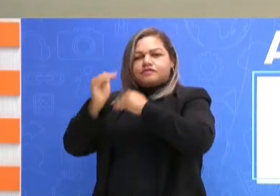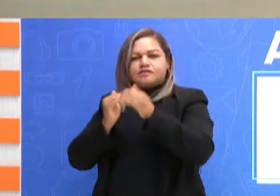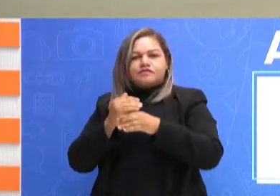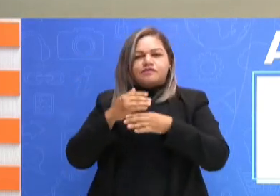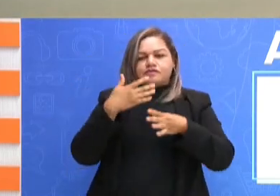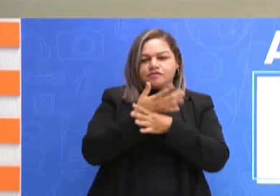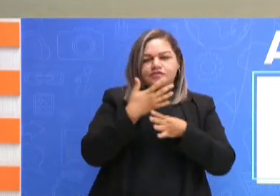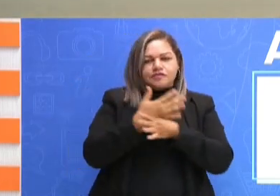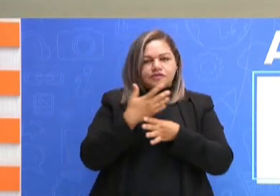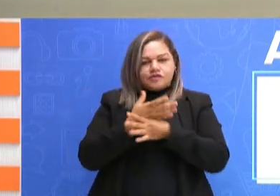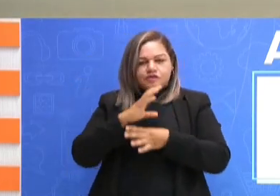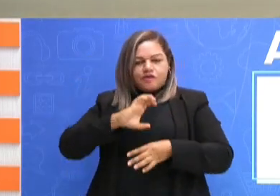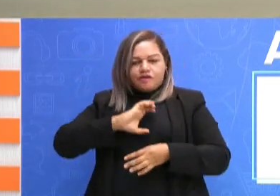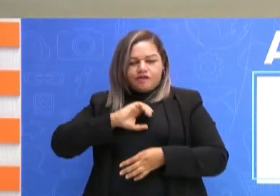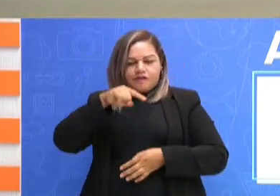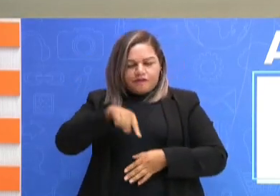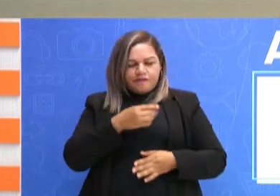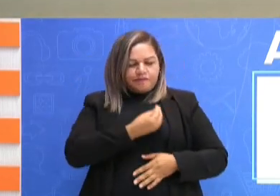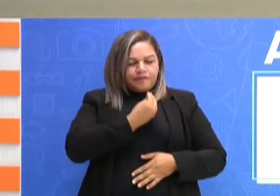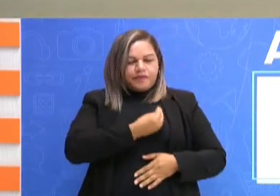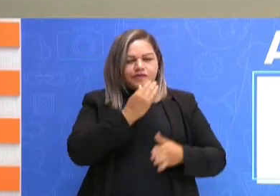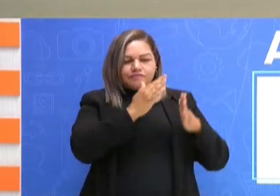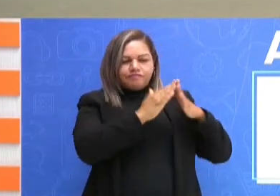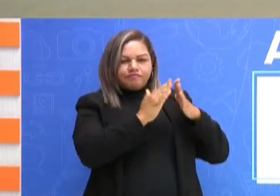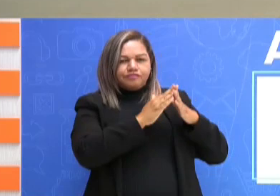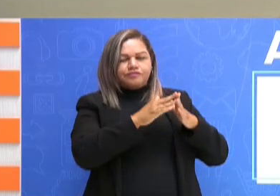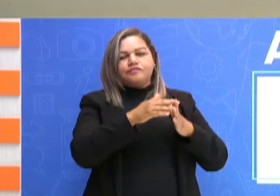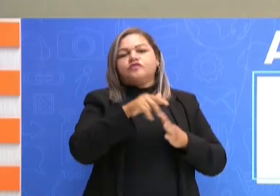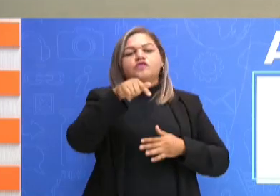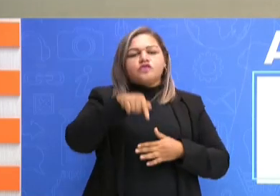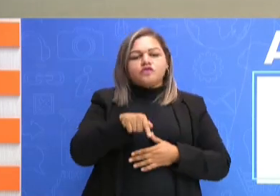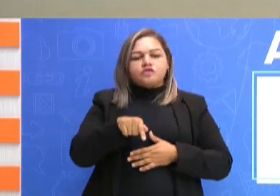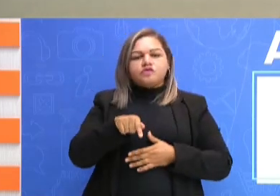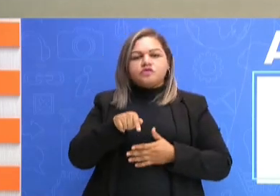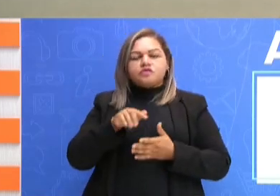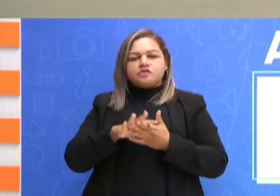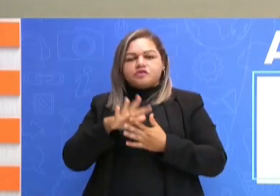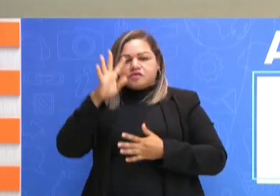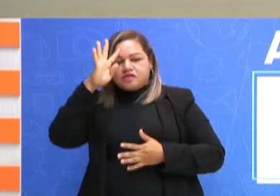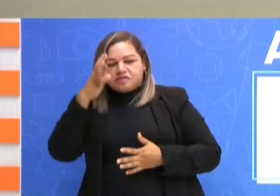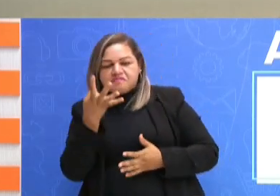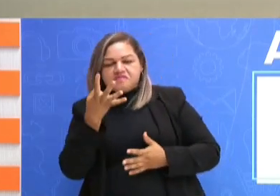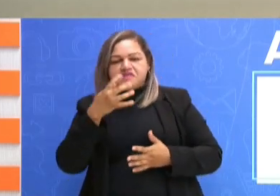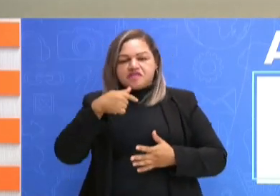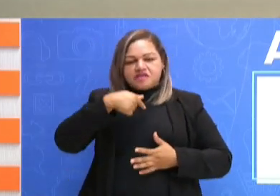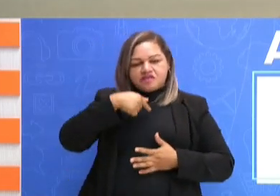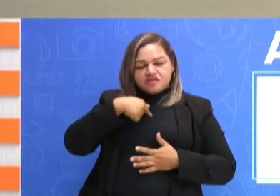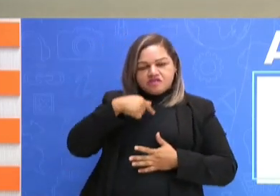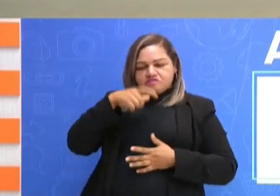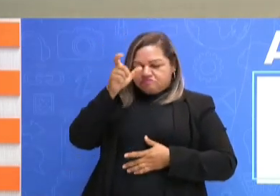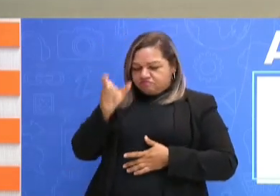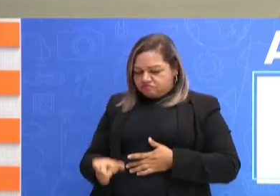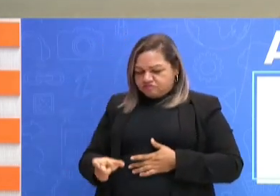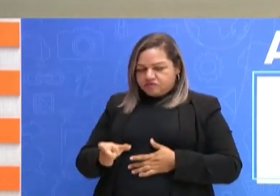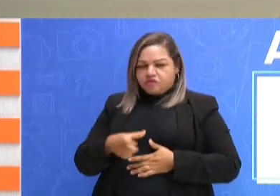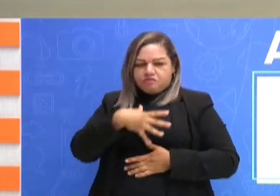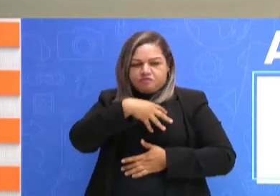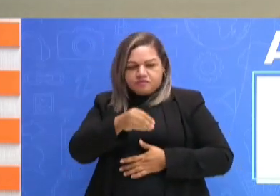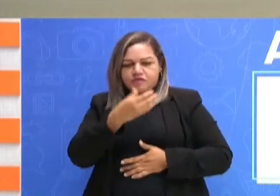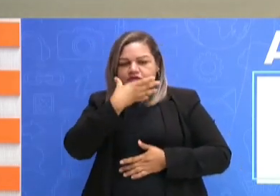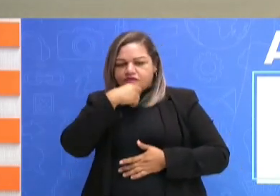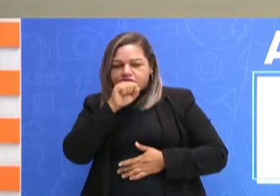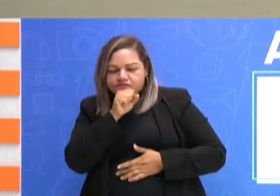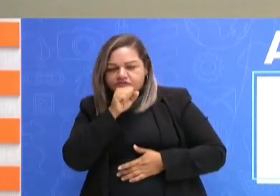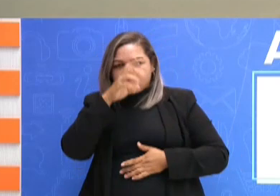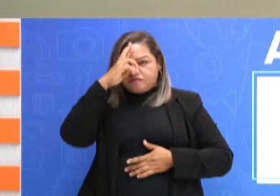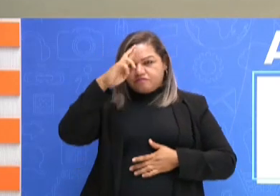das melhores cidades para se morar. Tudo que couber a mim como ser humano, como filho, como pai, tudo que couber a mim